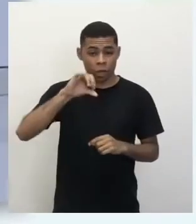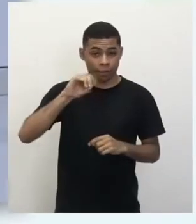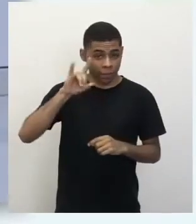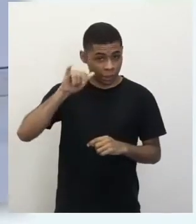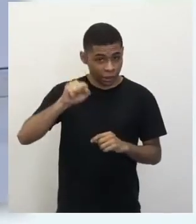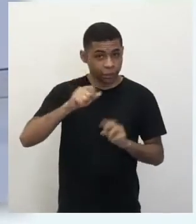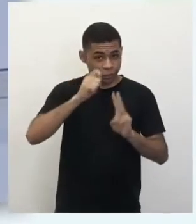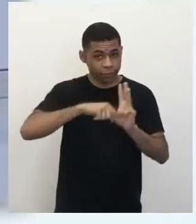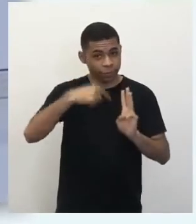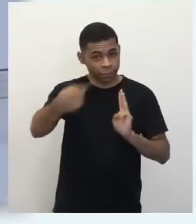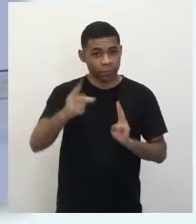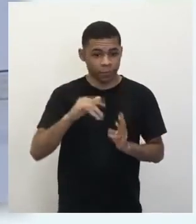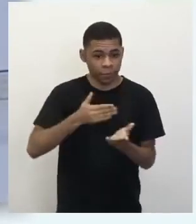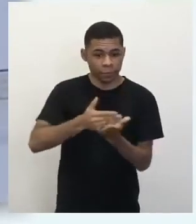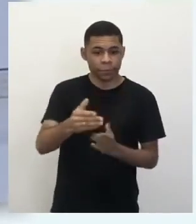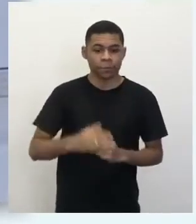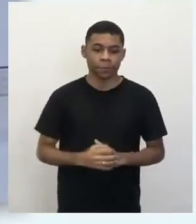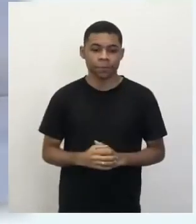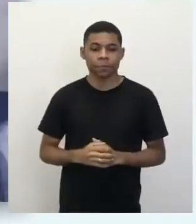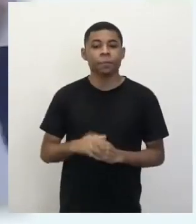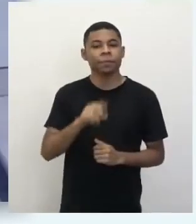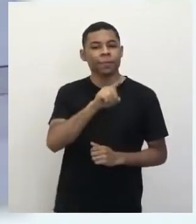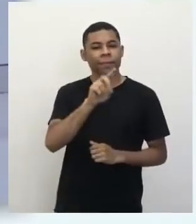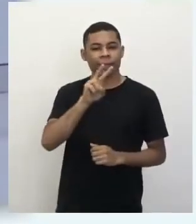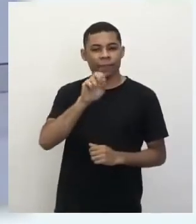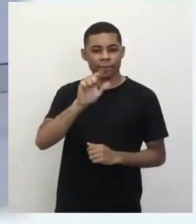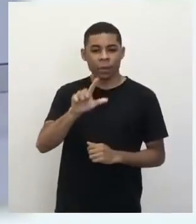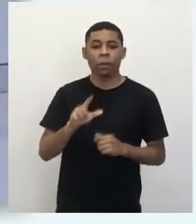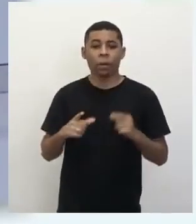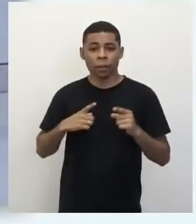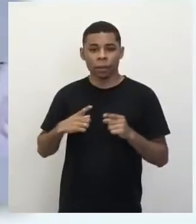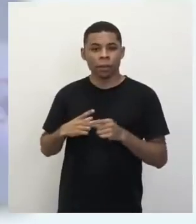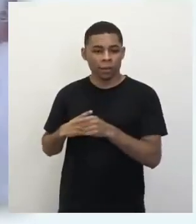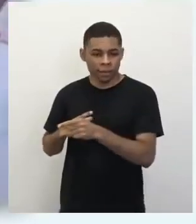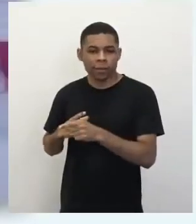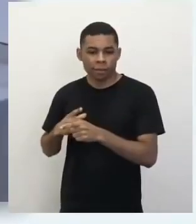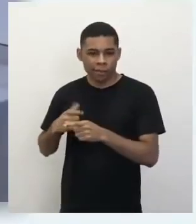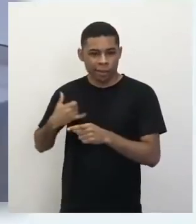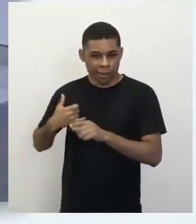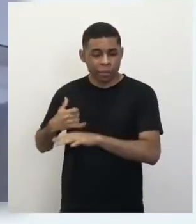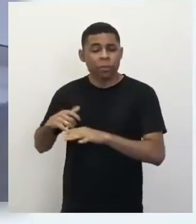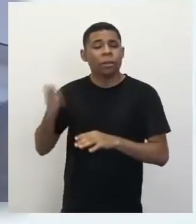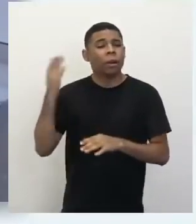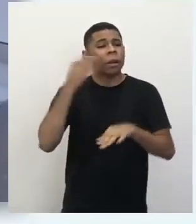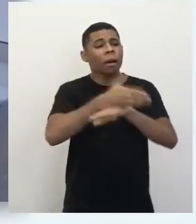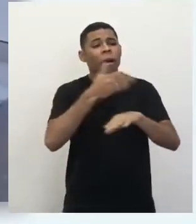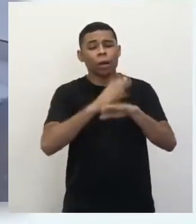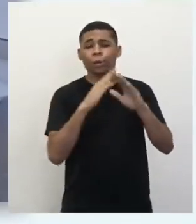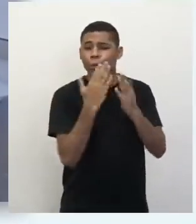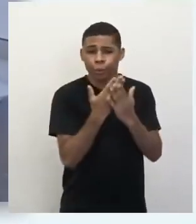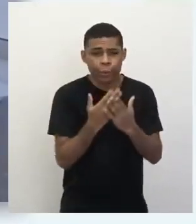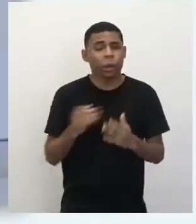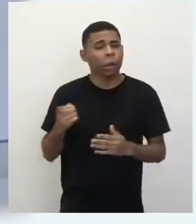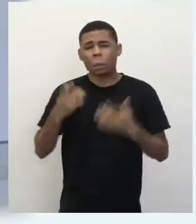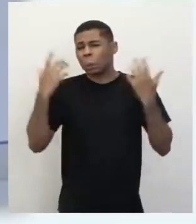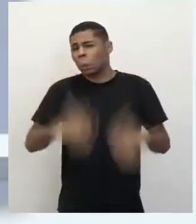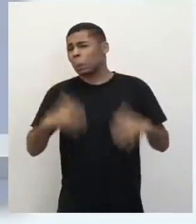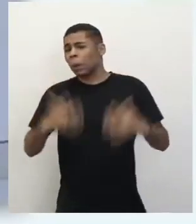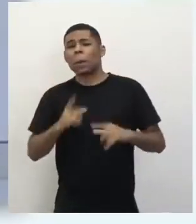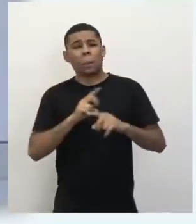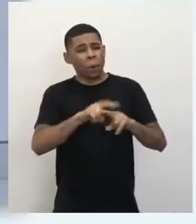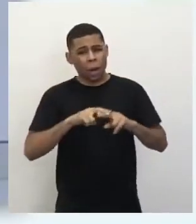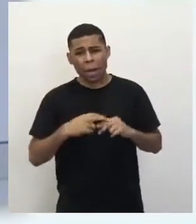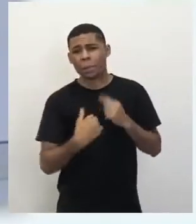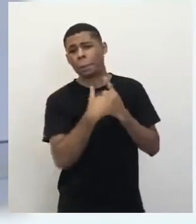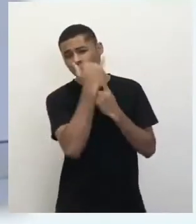dias. O filho da Val, que tem 10 anos, não quis mais ir à escola depois de sofrer nas mãos dos coleguinhas. Os meninos